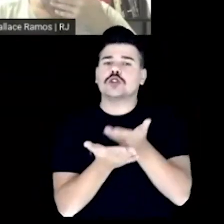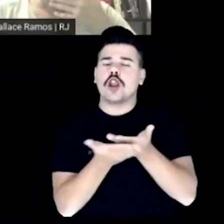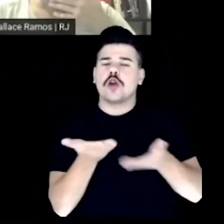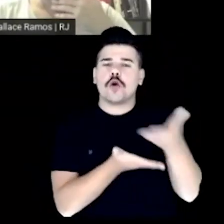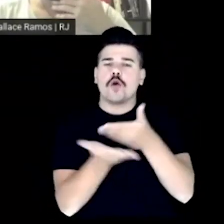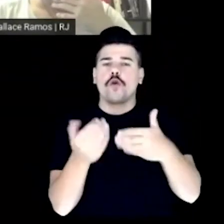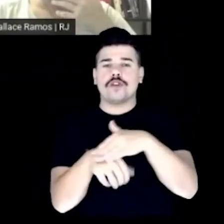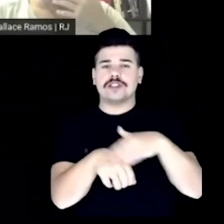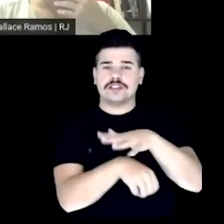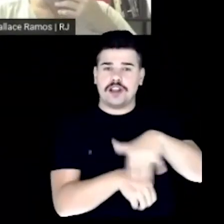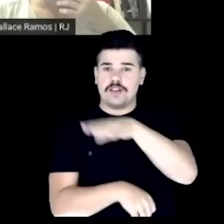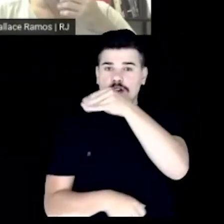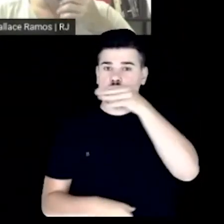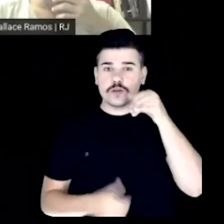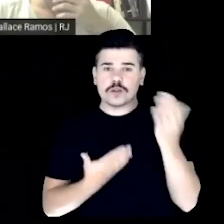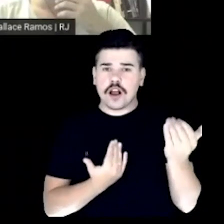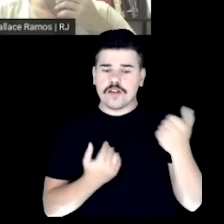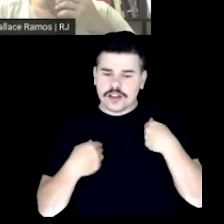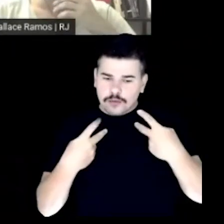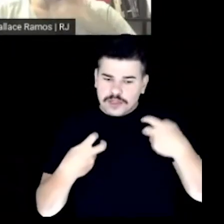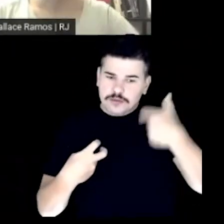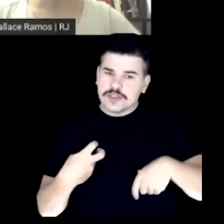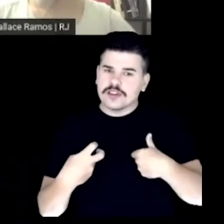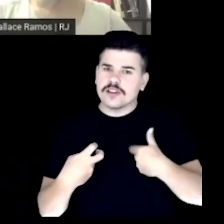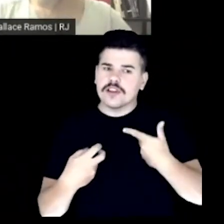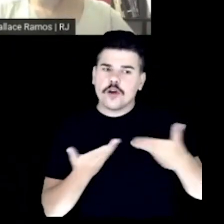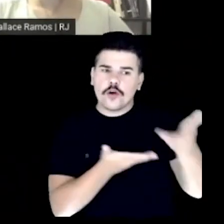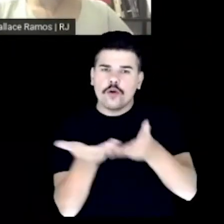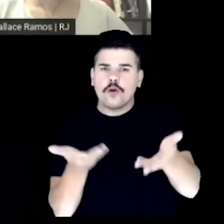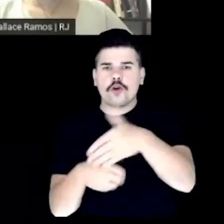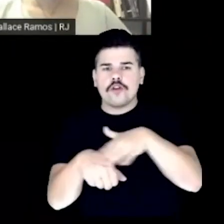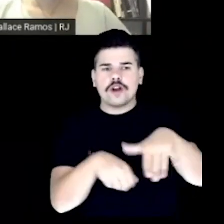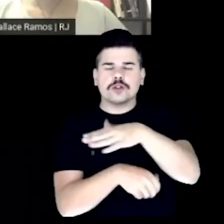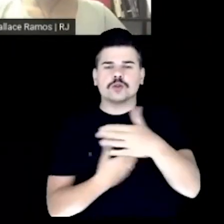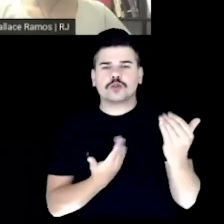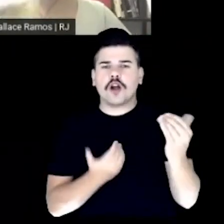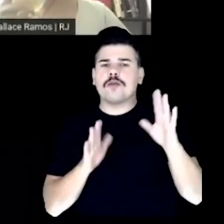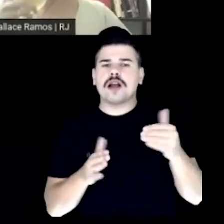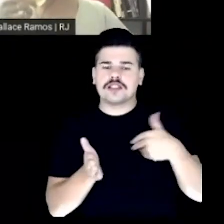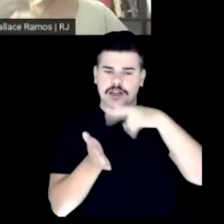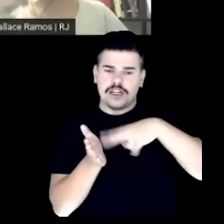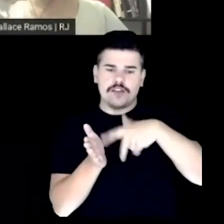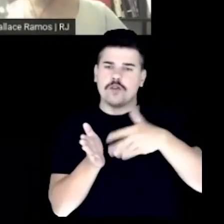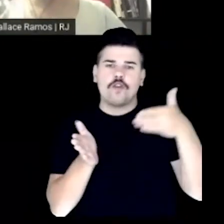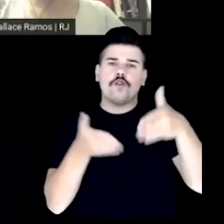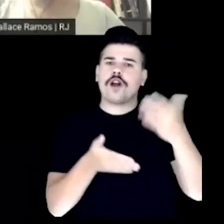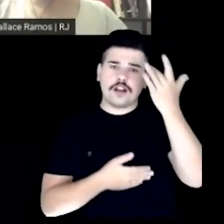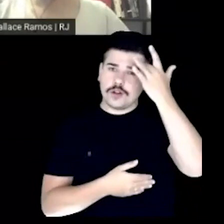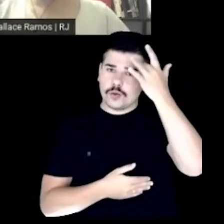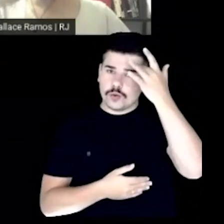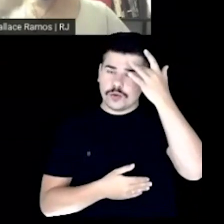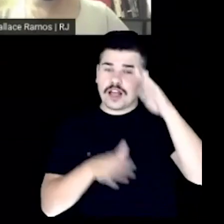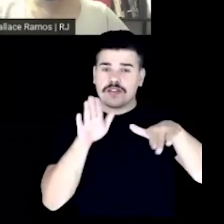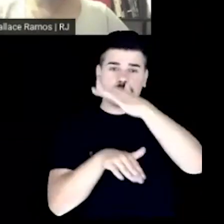conversava com os jovens e tal, e eu comecei a me dar conta de como eu, por mais que eu fosse uma fonte de inspiração para muitos deles, eles, nossa,